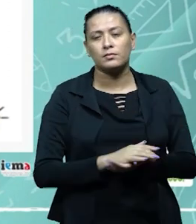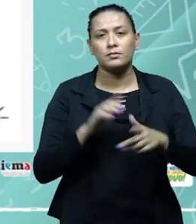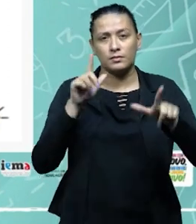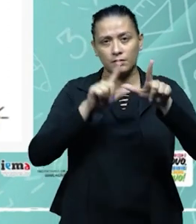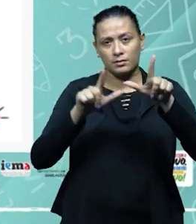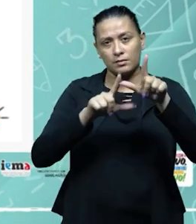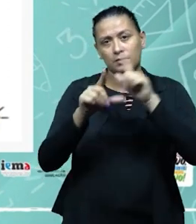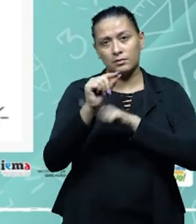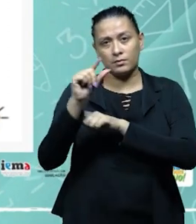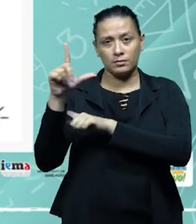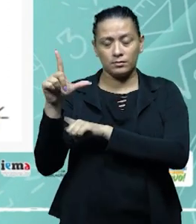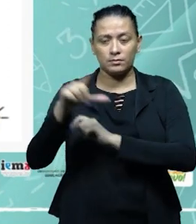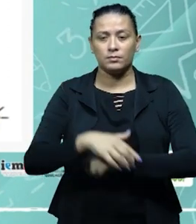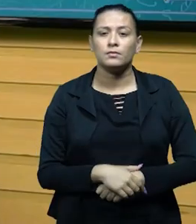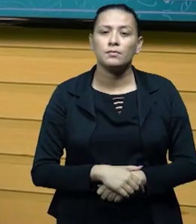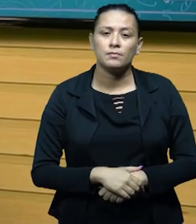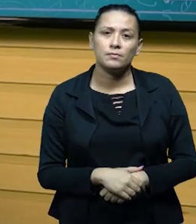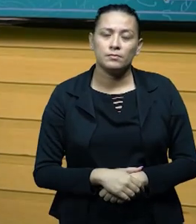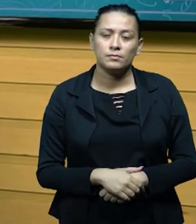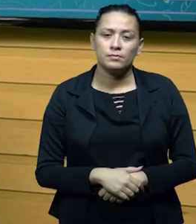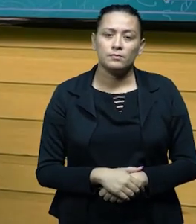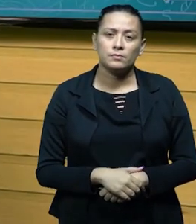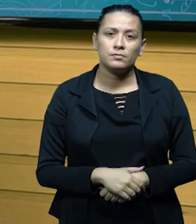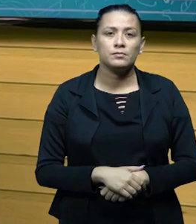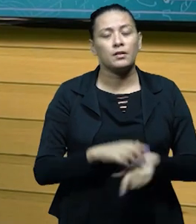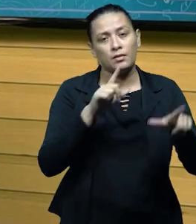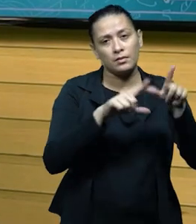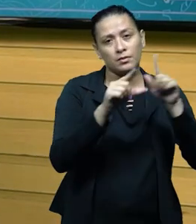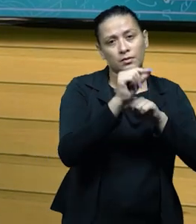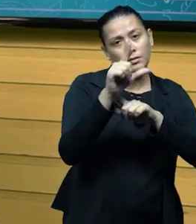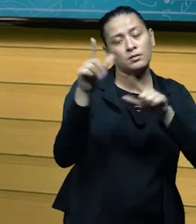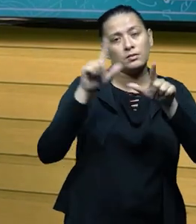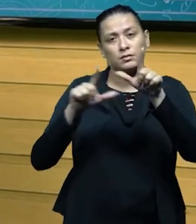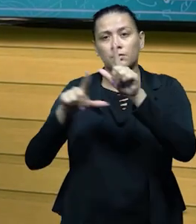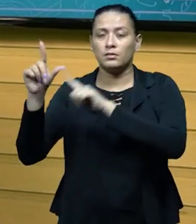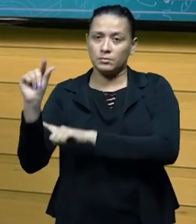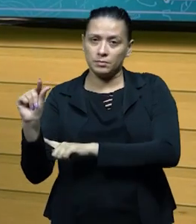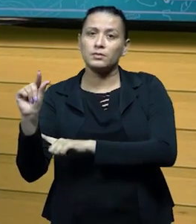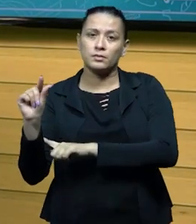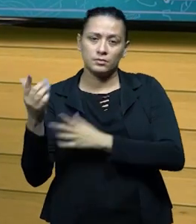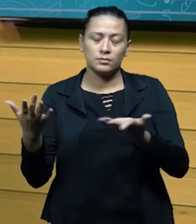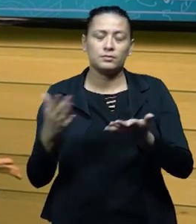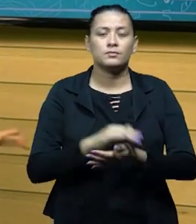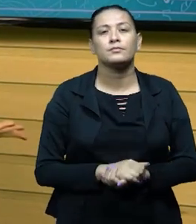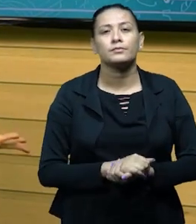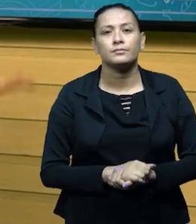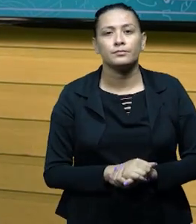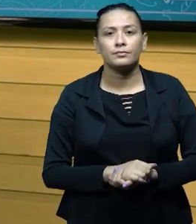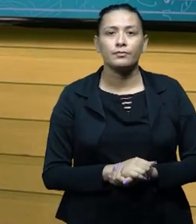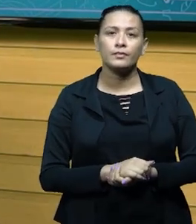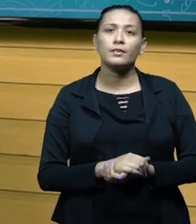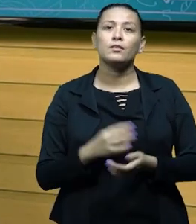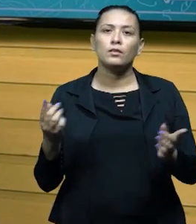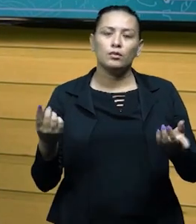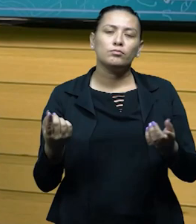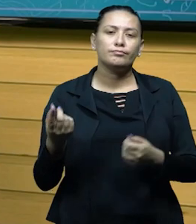ó letras grandes letras grandes e letras pequenas você não vai utilizar só letra grande porque também não vai caber no papel né então